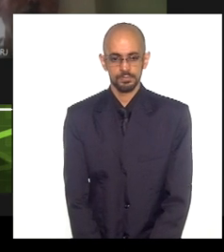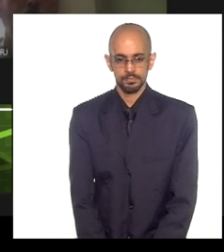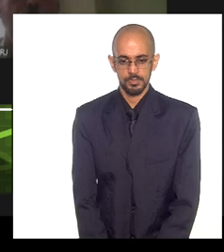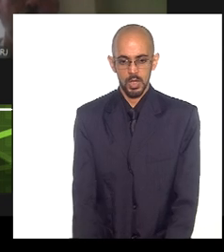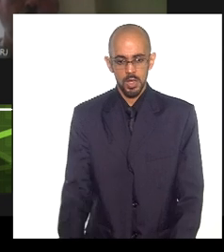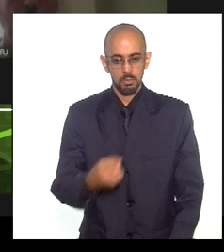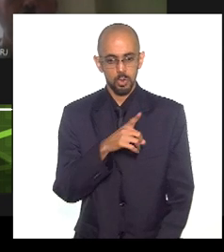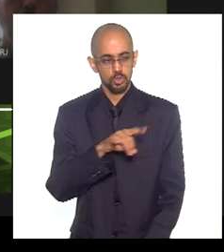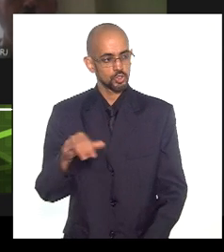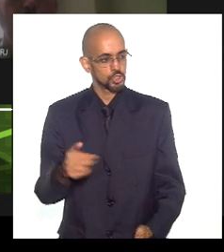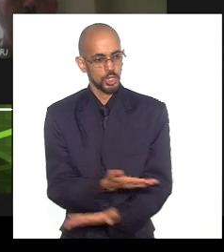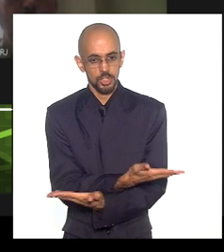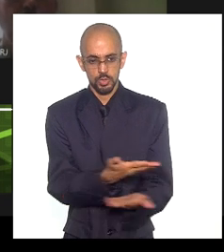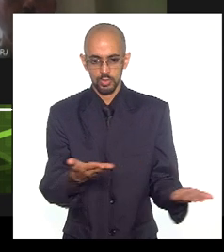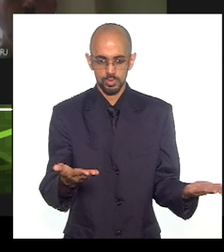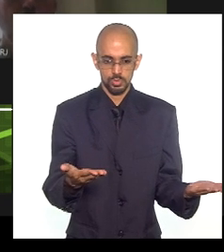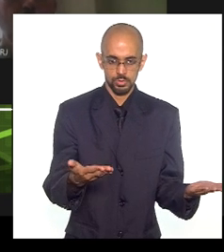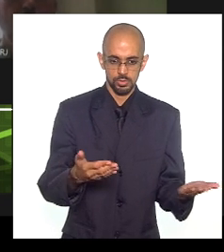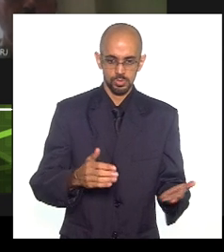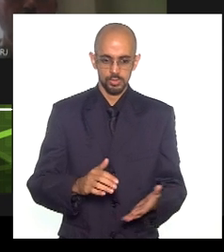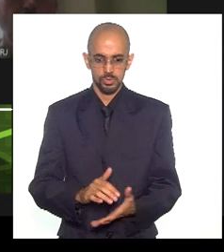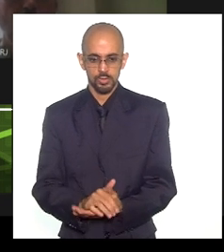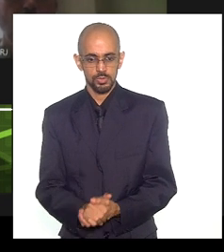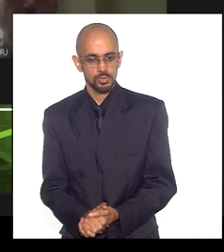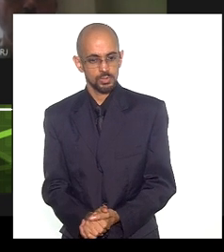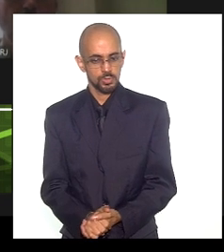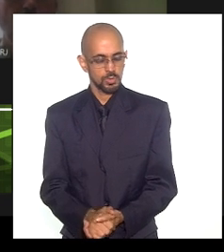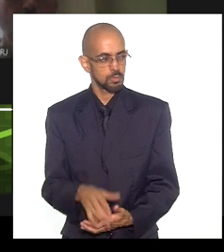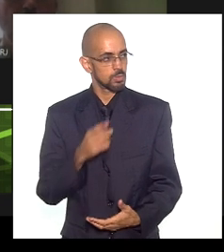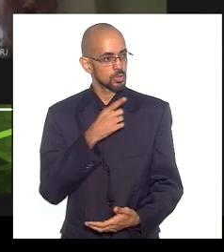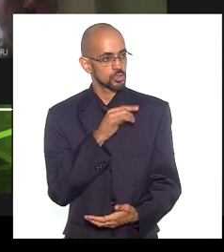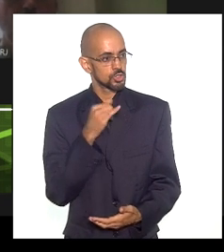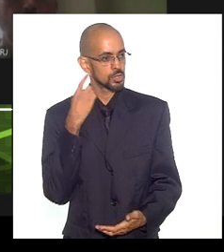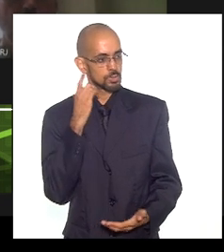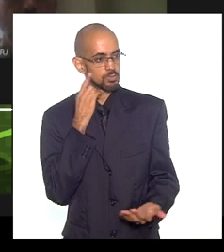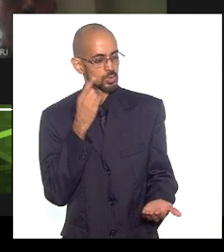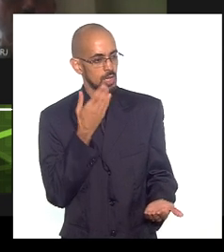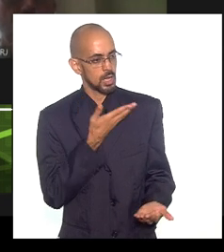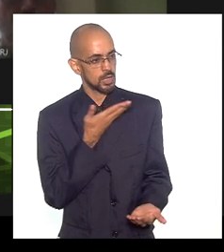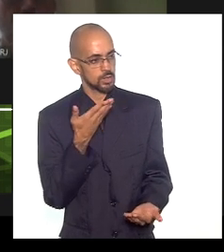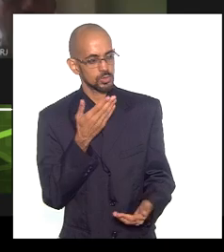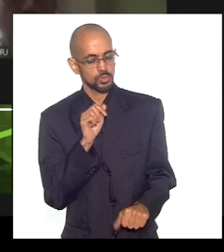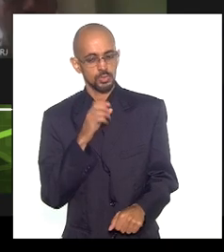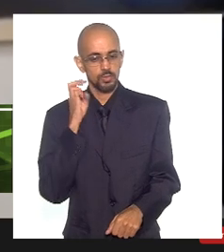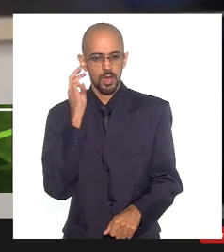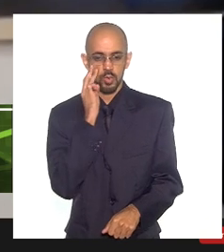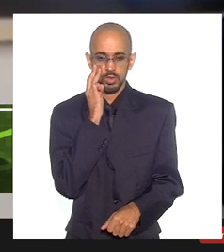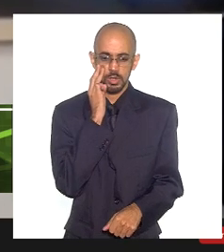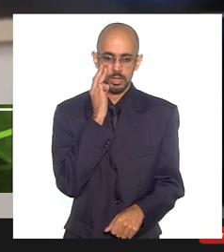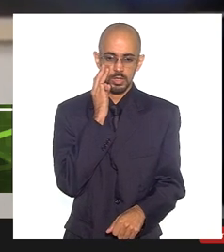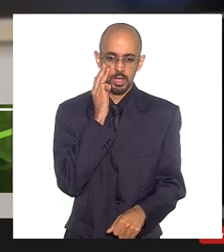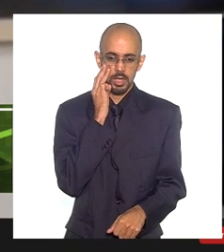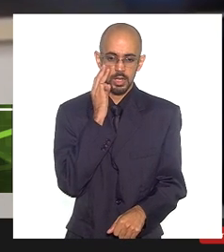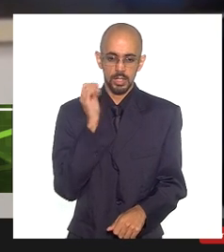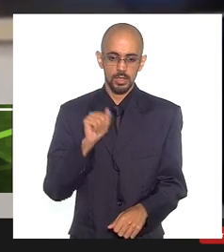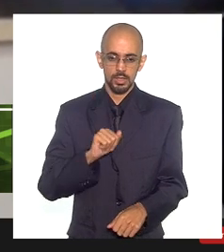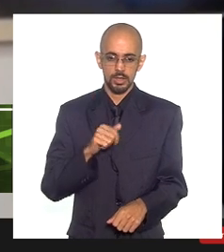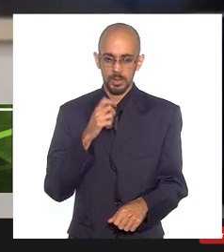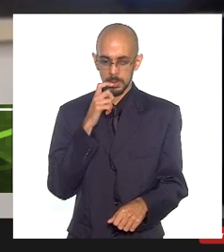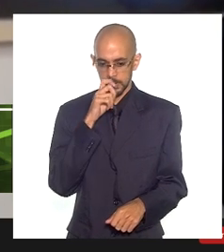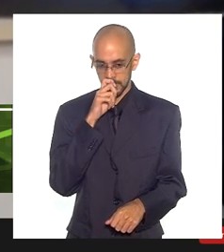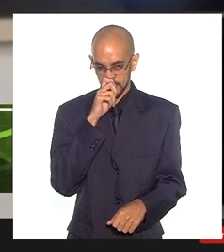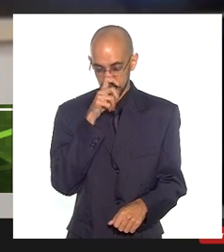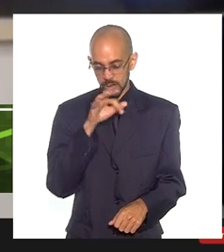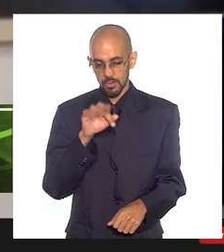Bom dia, deputados, deputado Valdeque, Carneiro, deputado Flávio